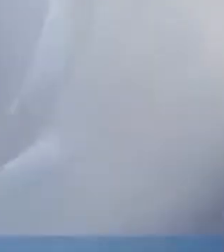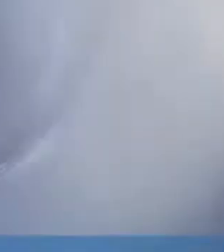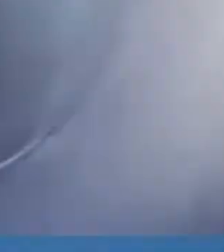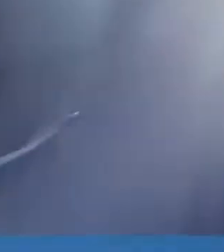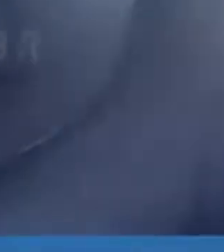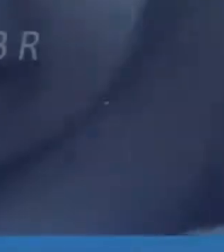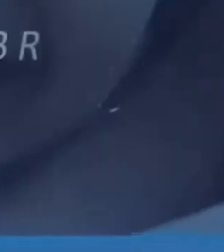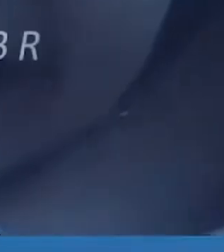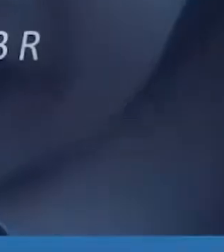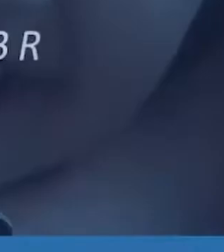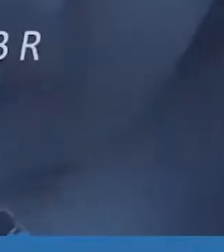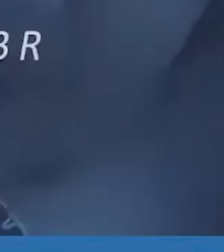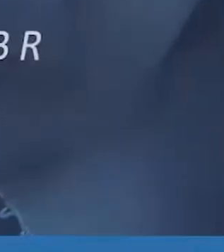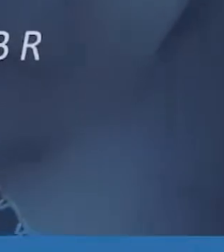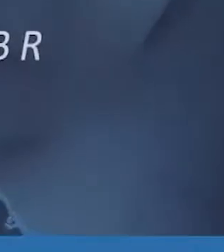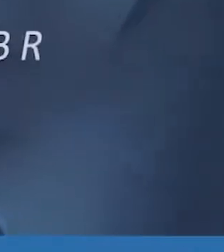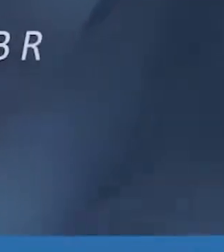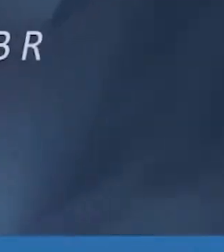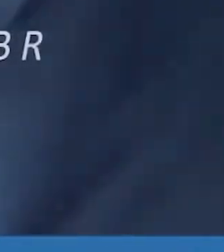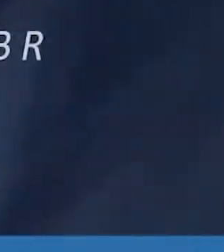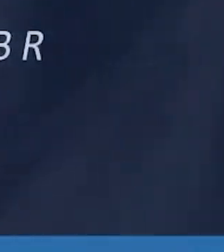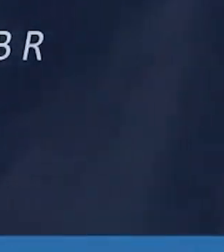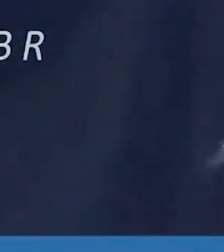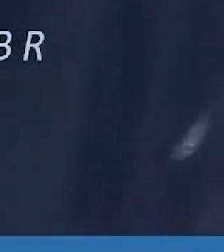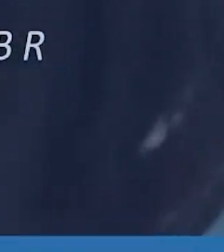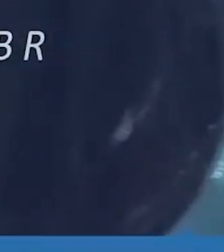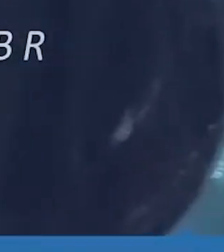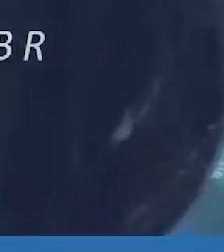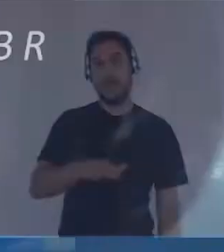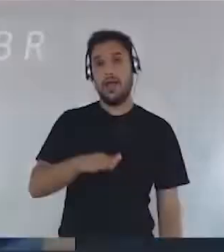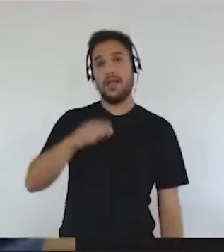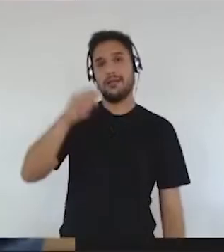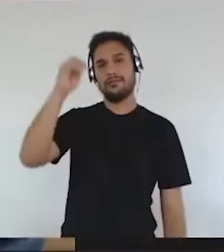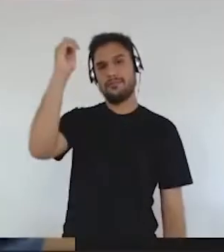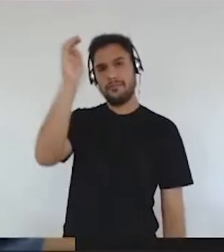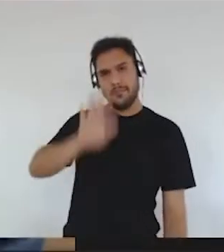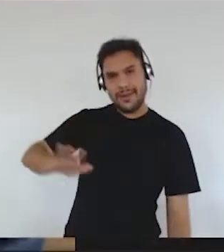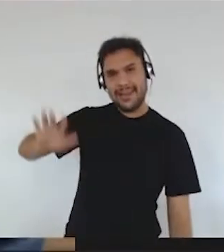Enquanto não passa, conheça o novo jeito Quali de ajudar.